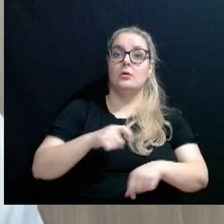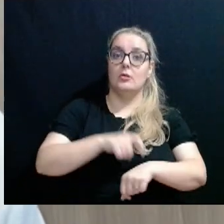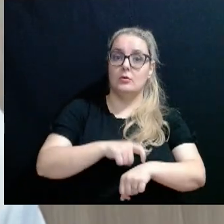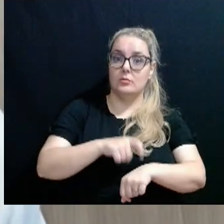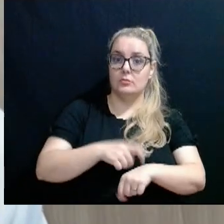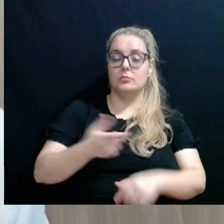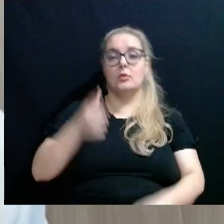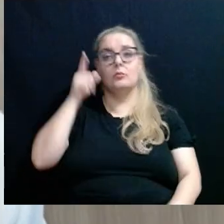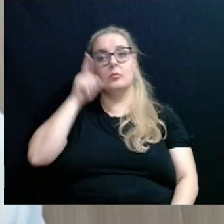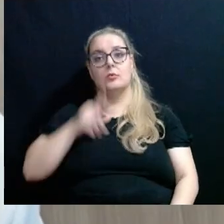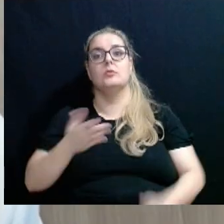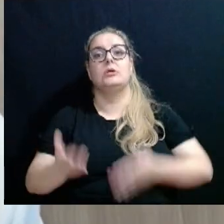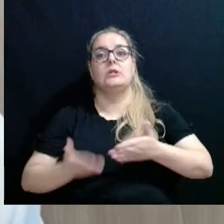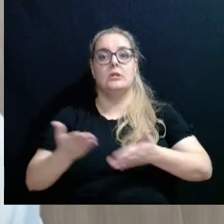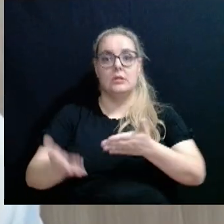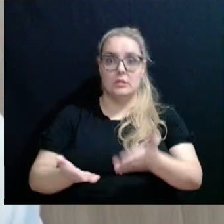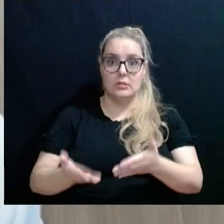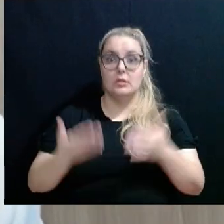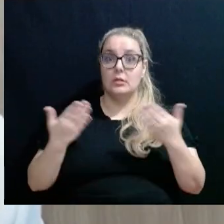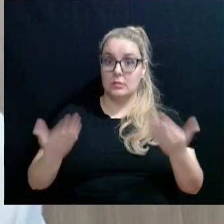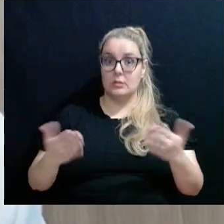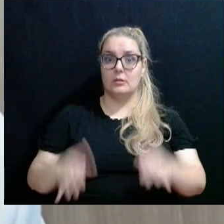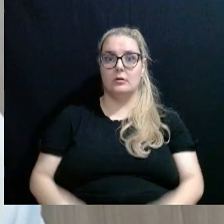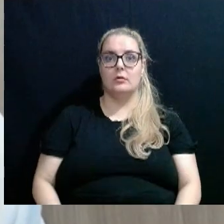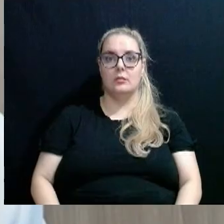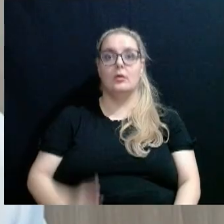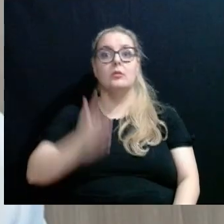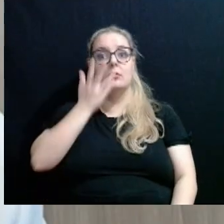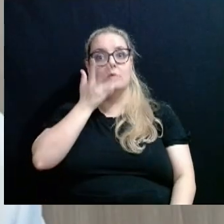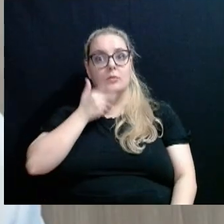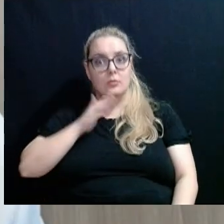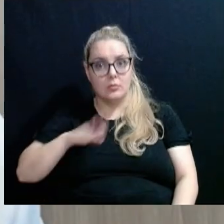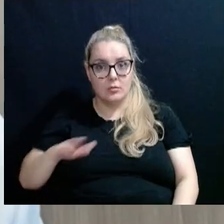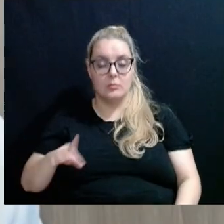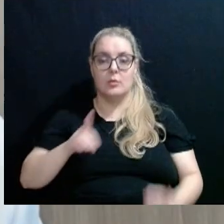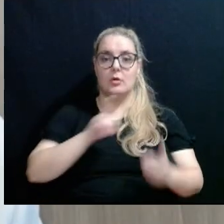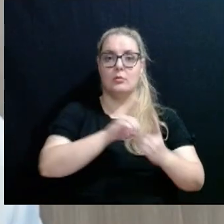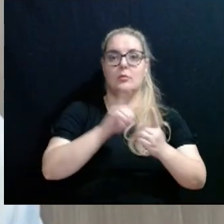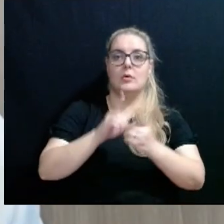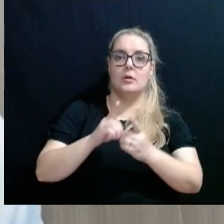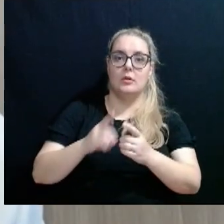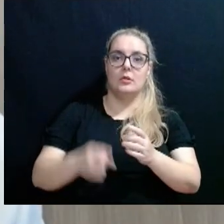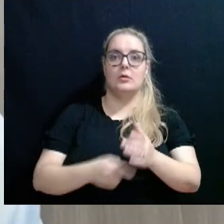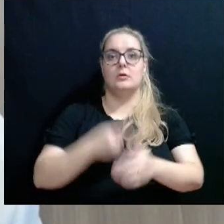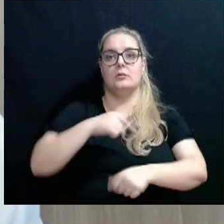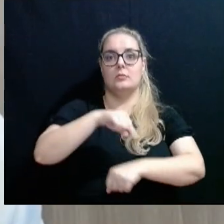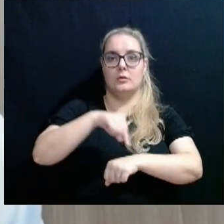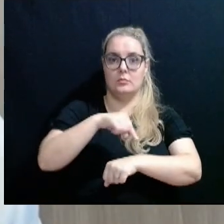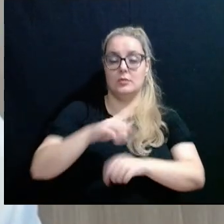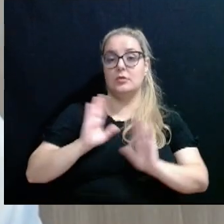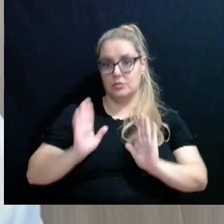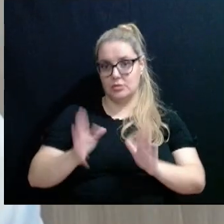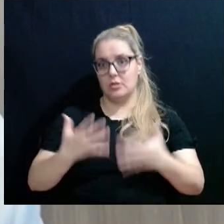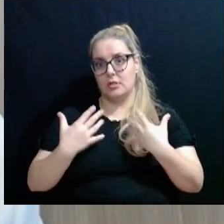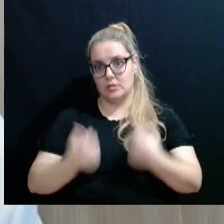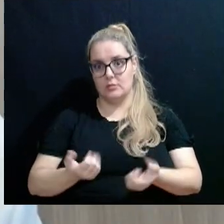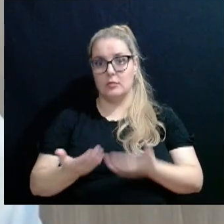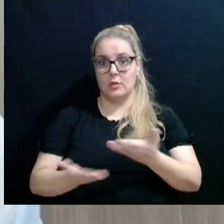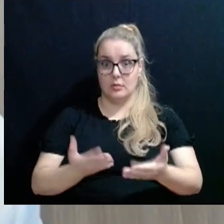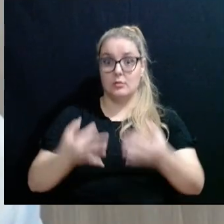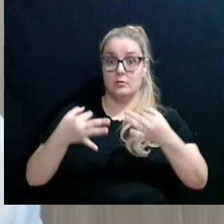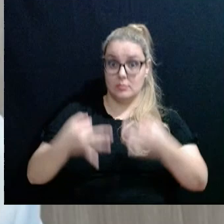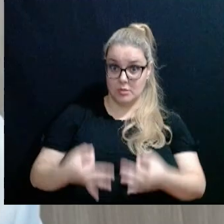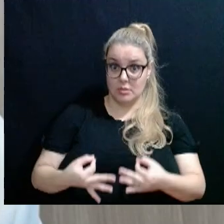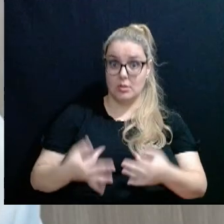muito com o tempo em que a gente consegue tratar. Então, para uma criança que foi atendida nas primeiras horas e já recebeu